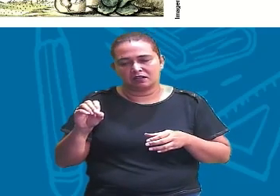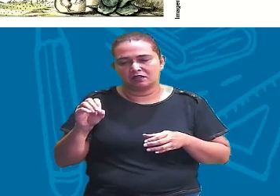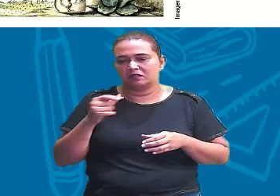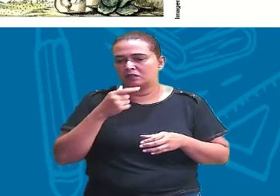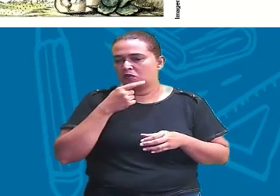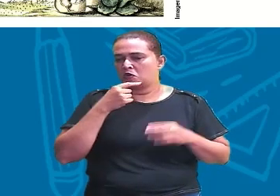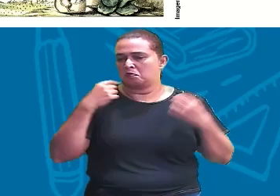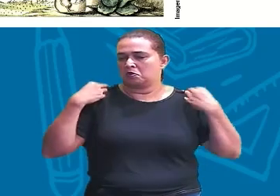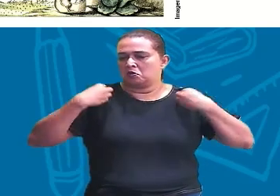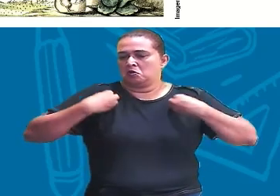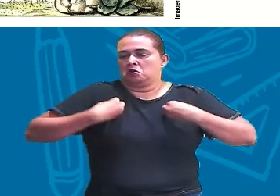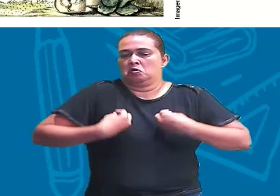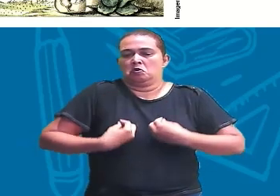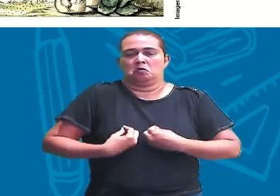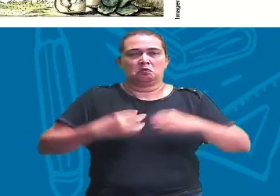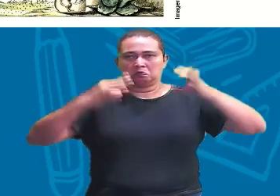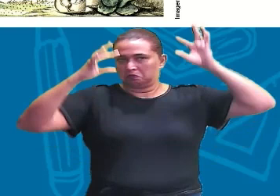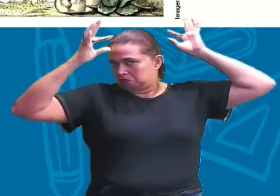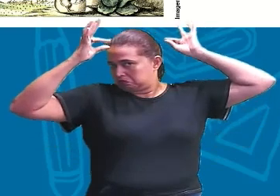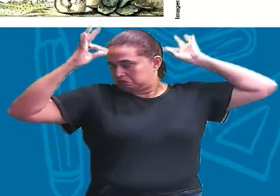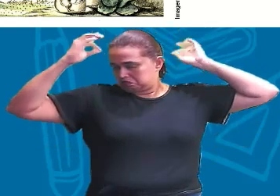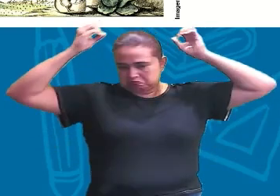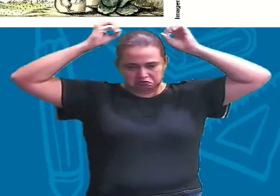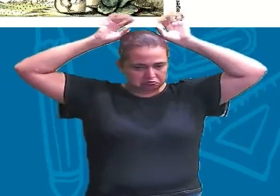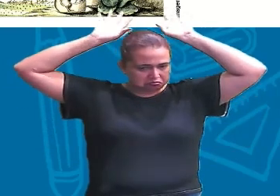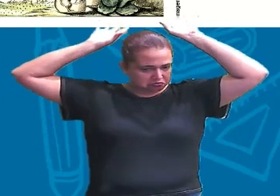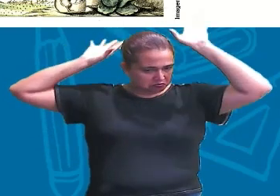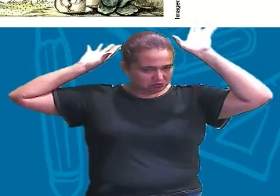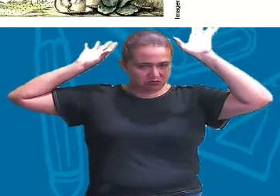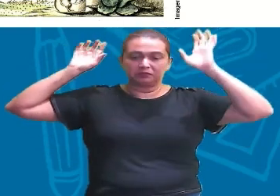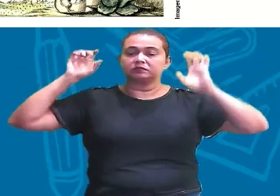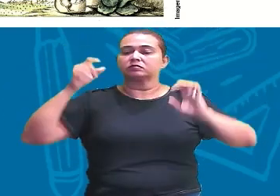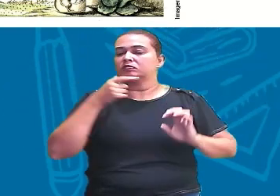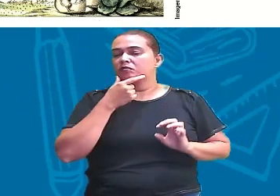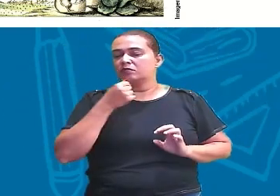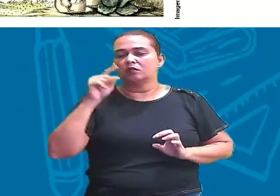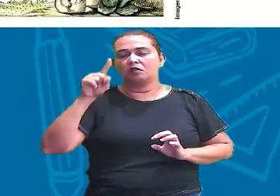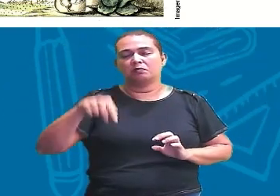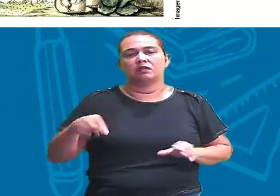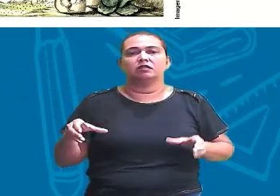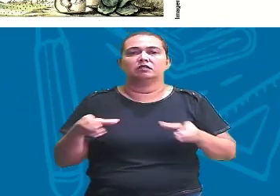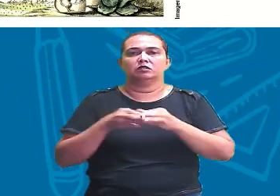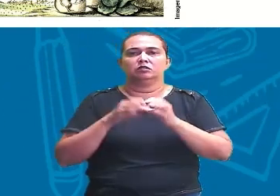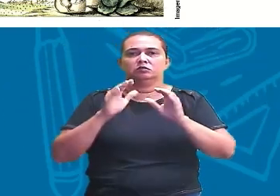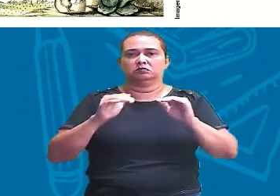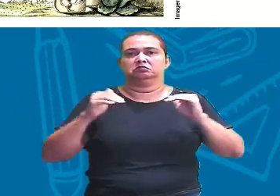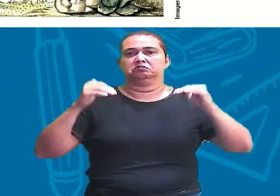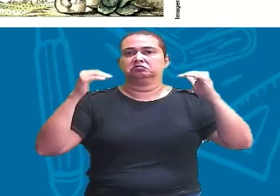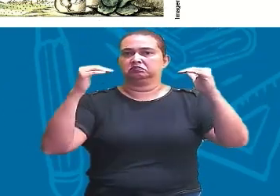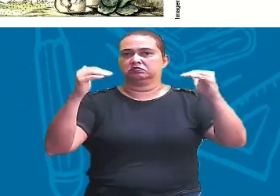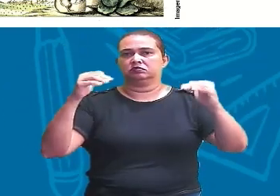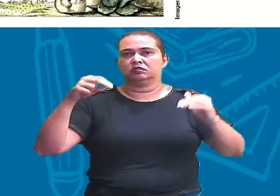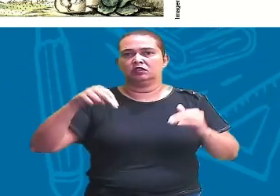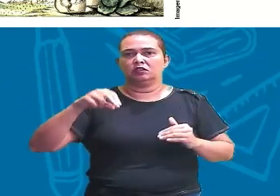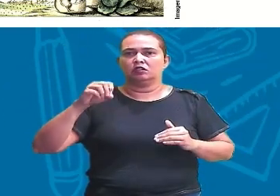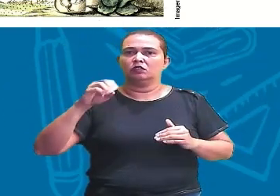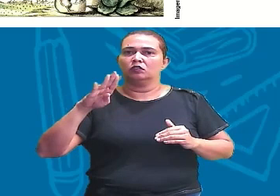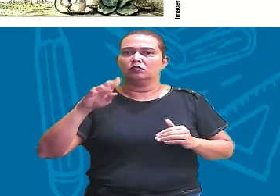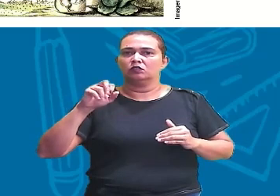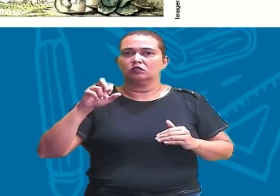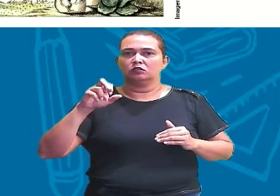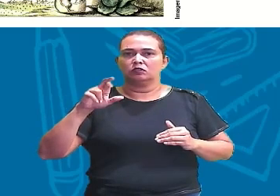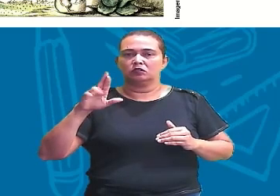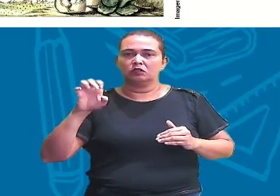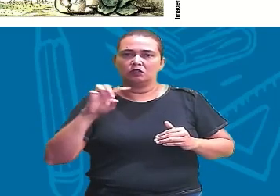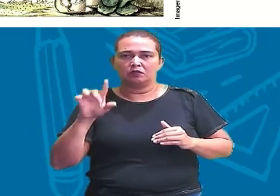com uma roupa bem luxuosa, né, com um chapéu. Esse cara representa a nobreza. Tá? Então era isso que estava acontecendo na França.